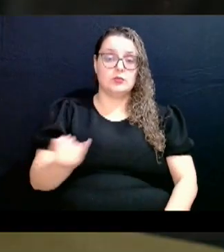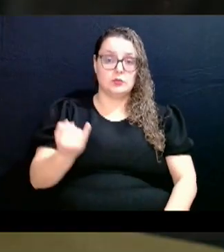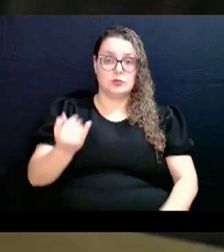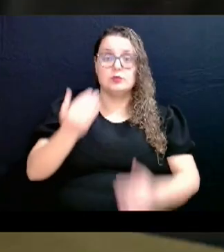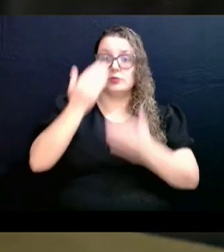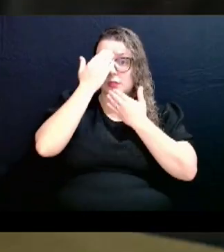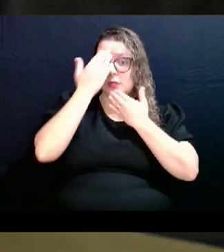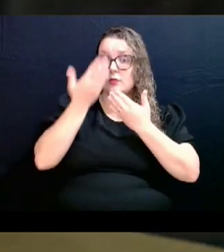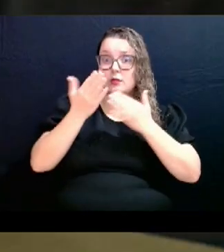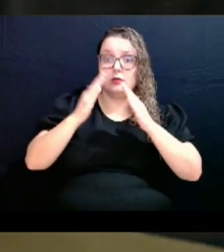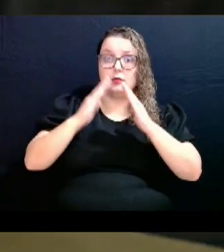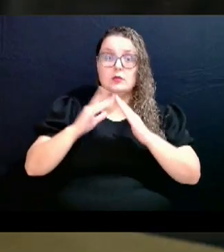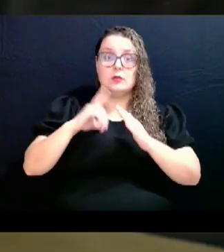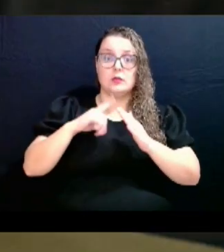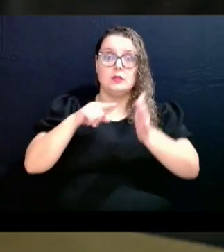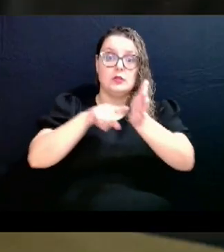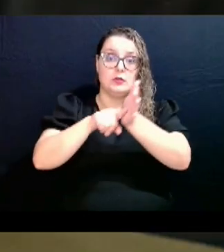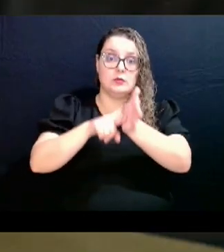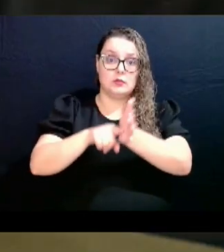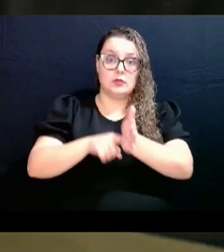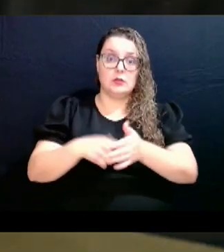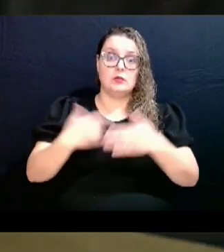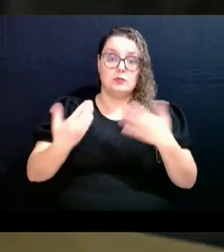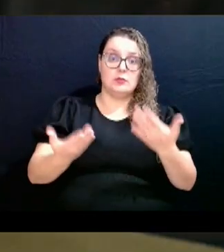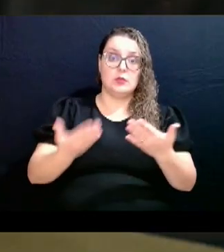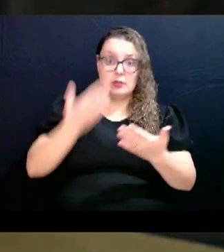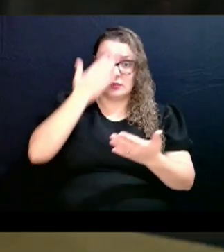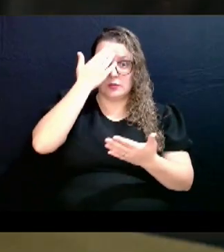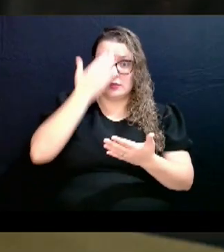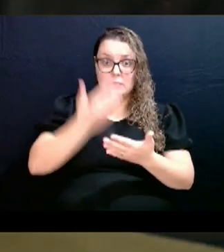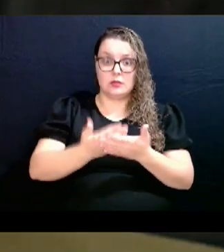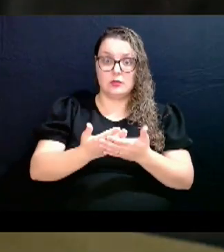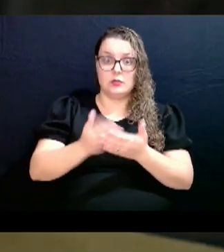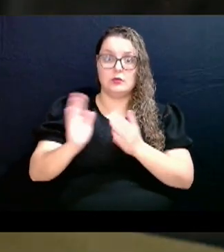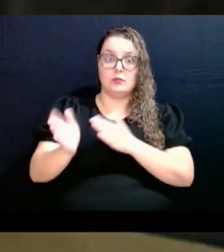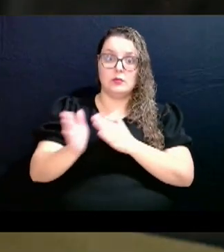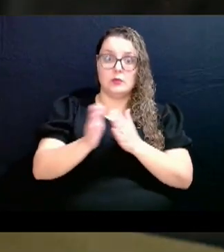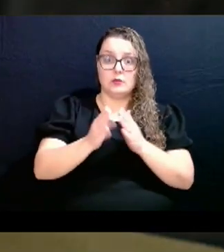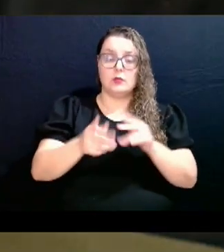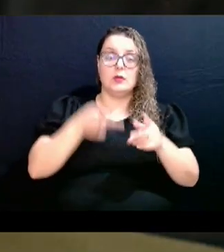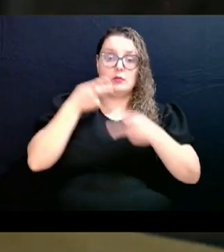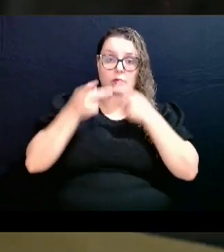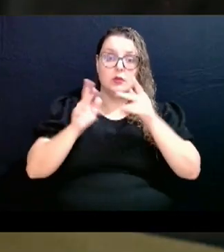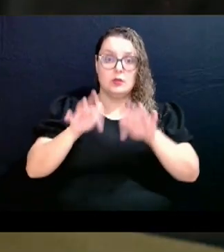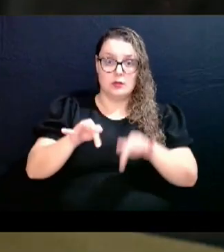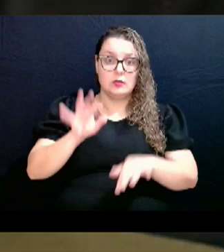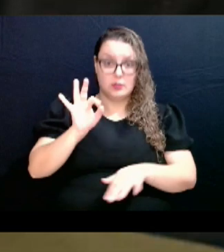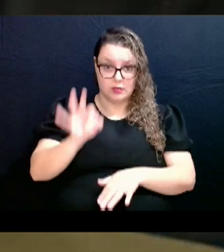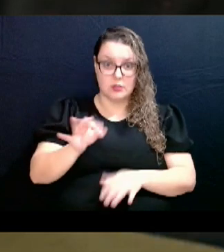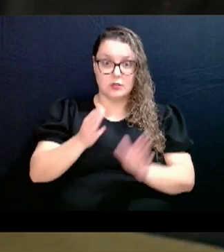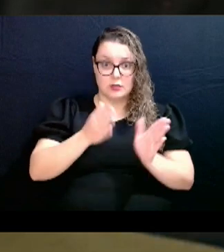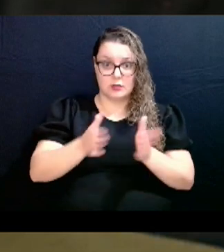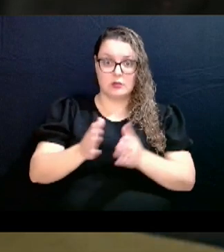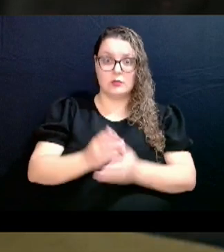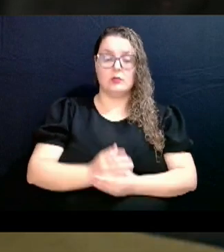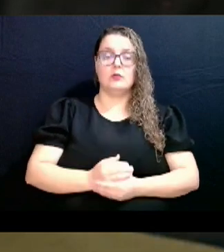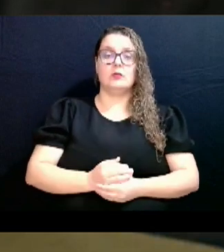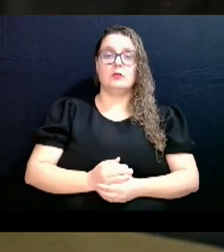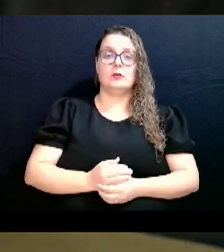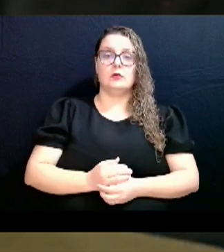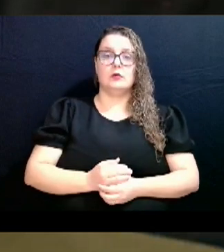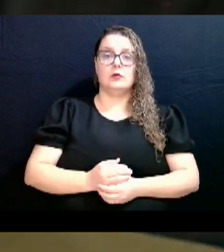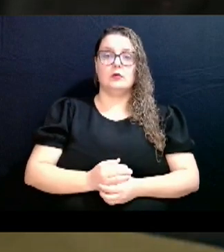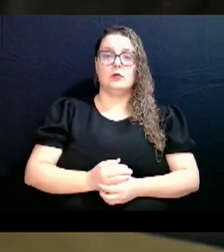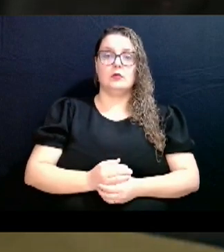Tem mais perguntas, mas eu acredito que a gente já precisa ir para as considerações finais, né, produção? Então tá bom, beleza. Valeu,